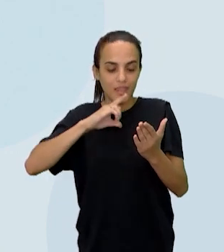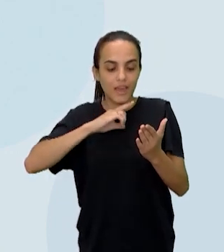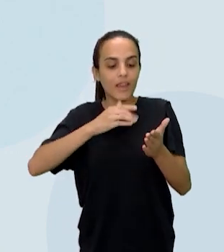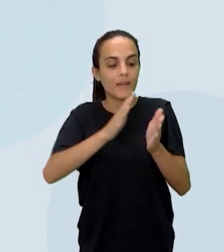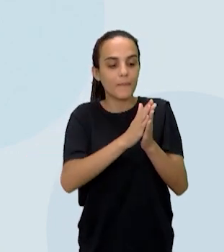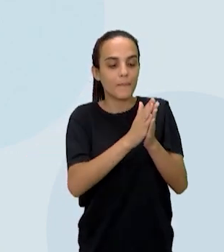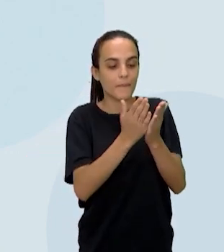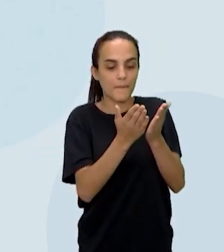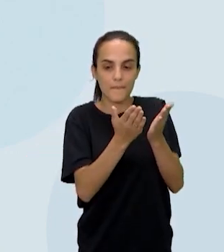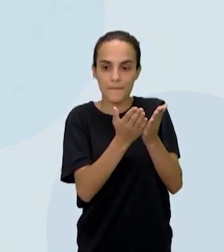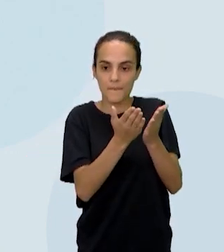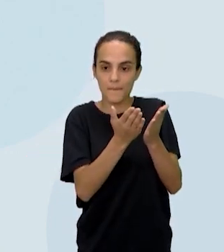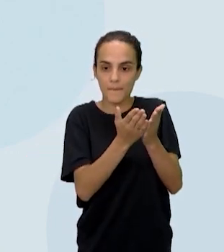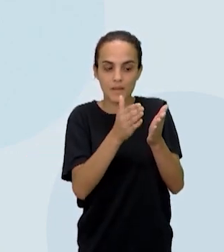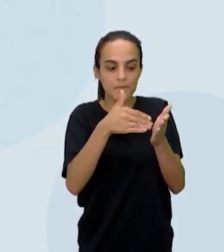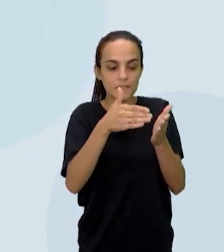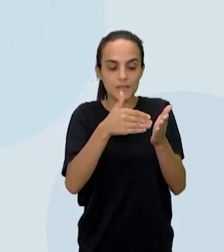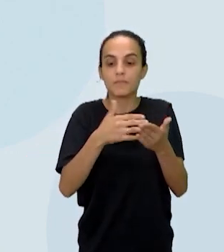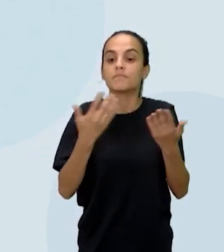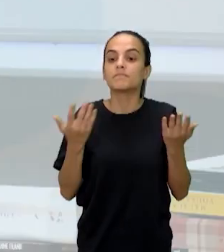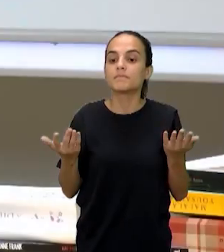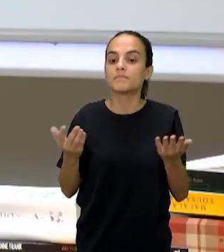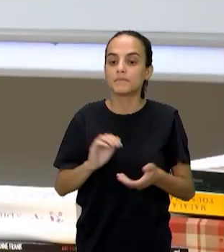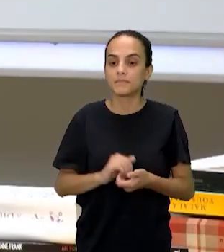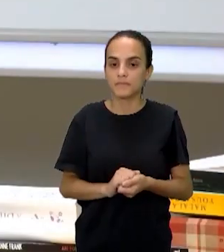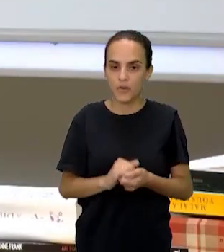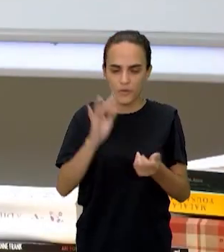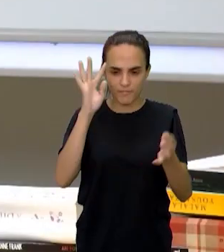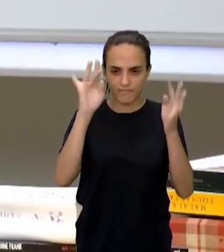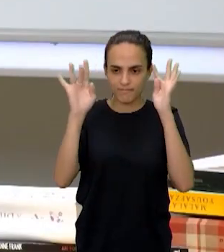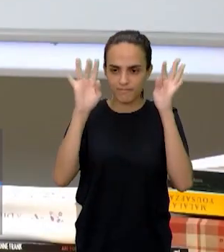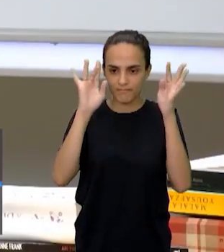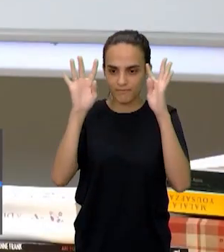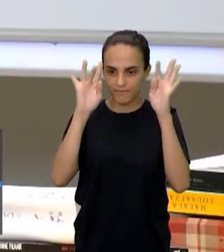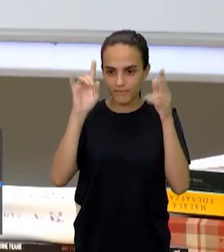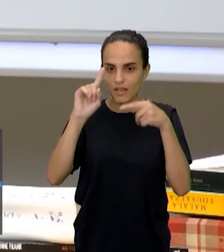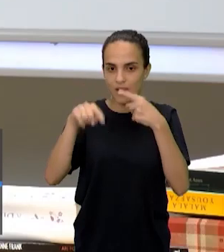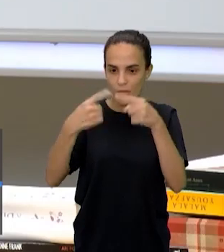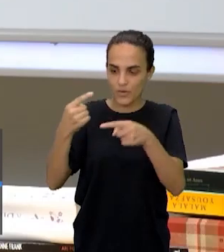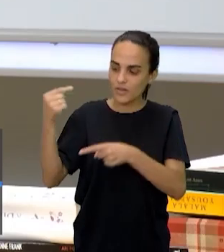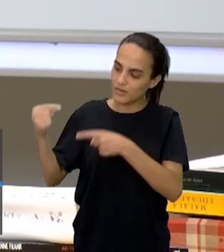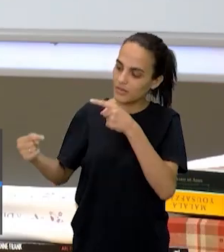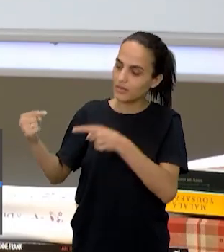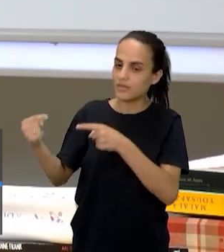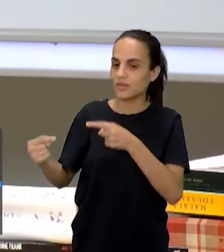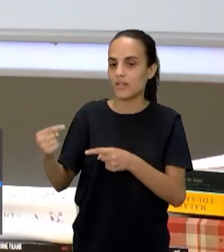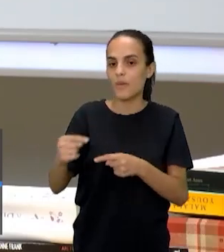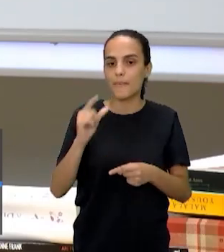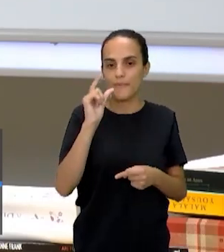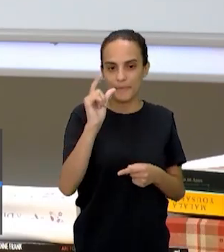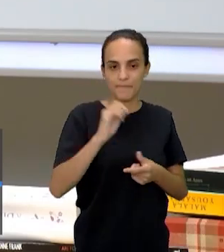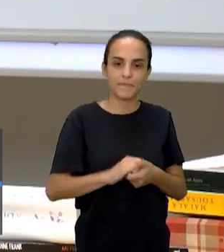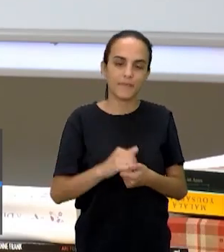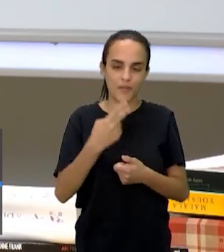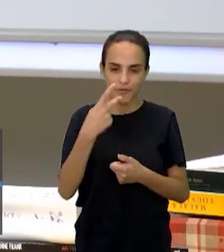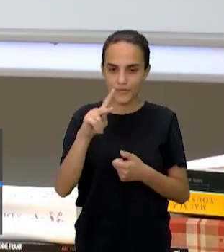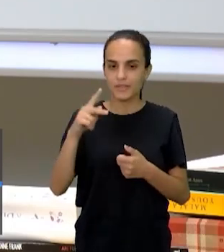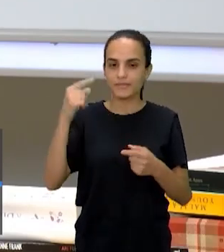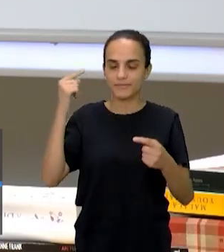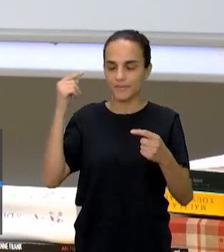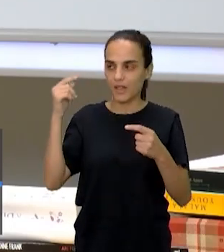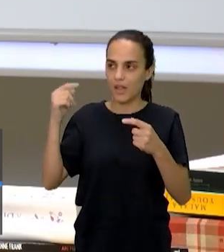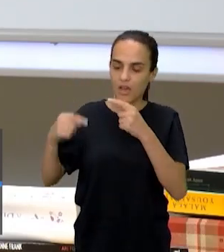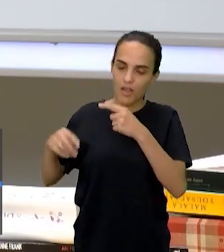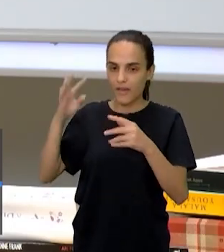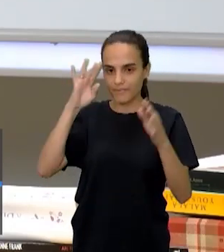faz da Bíblia? Eu vou deixar você refletir e a gente vai discutindo um pouquinho aqui enquanto vocês vão refletindo